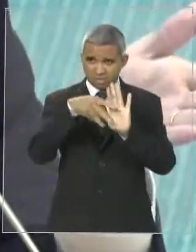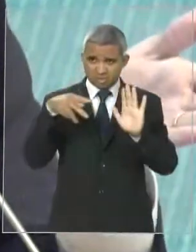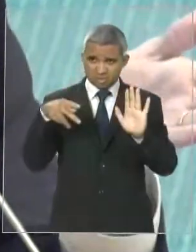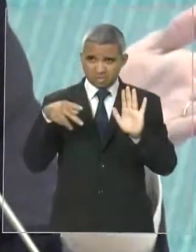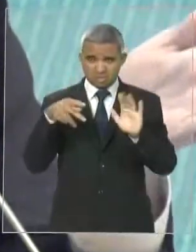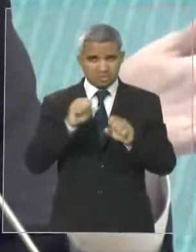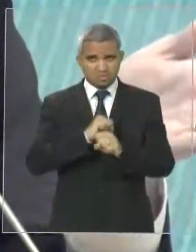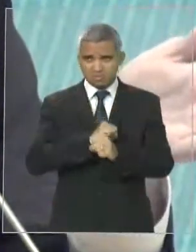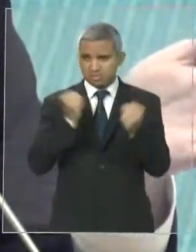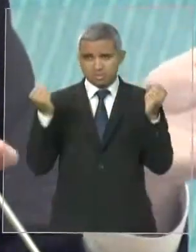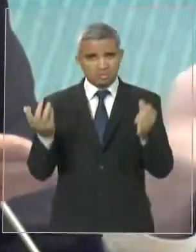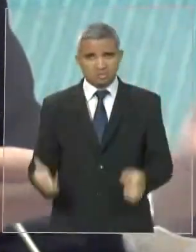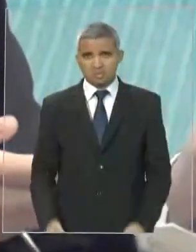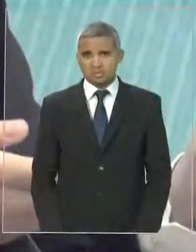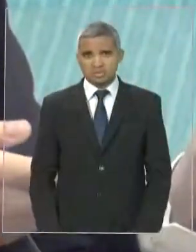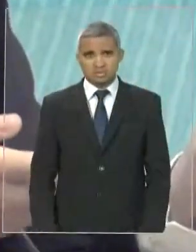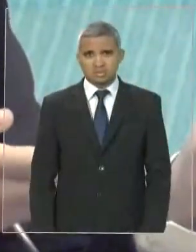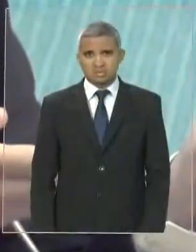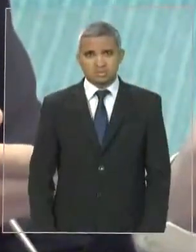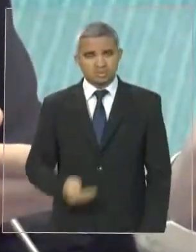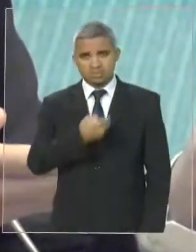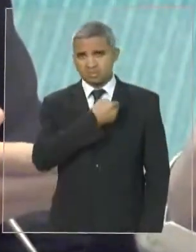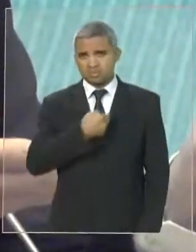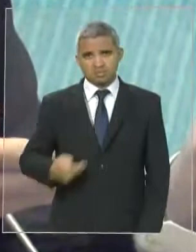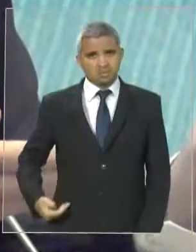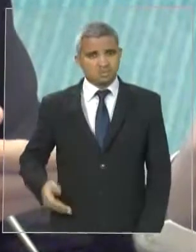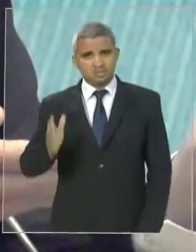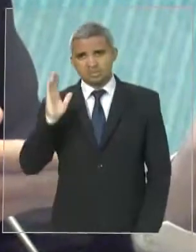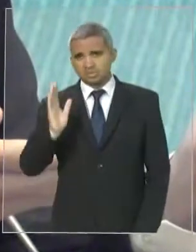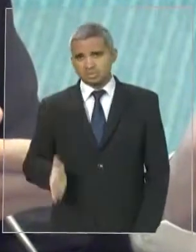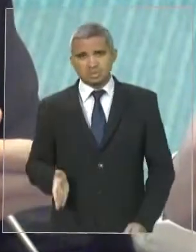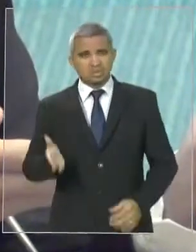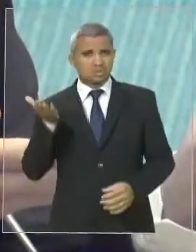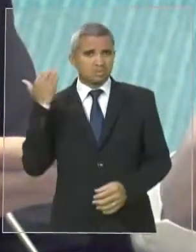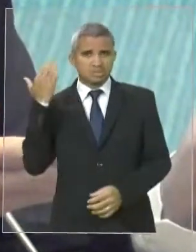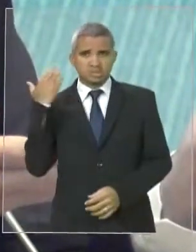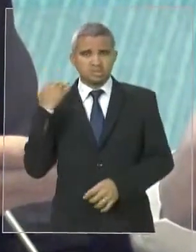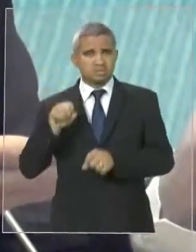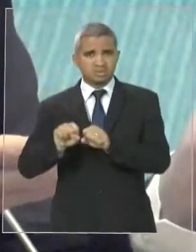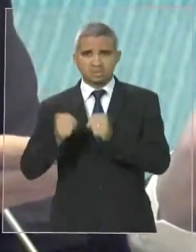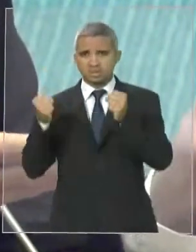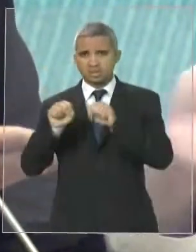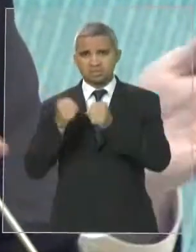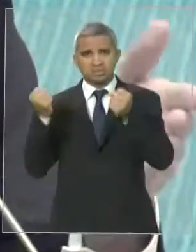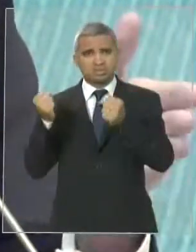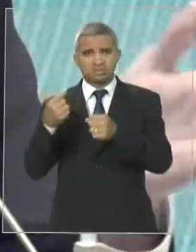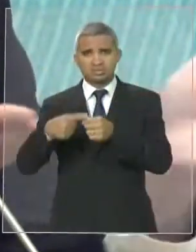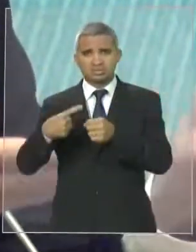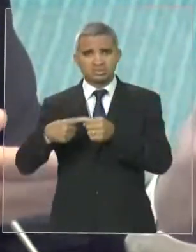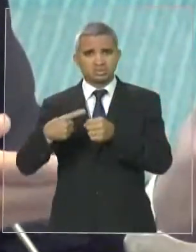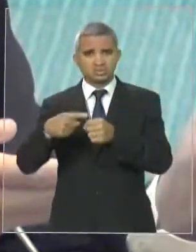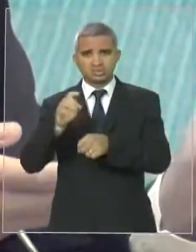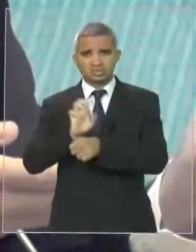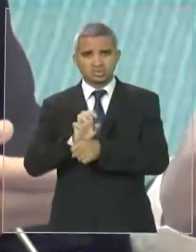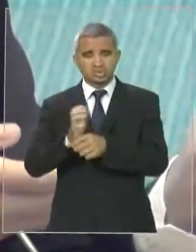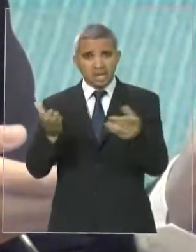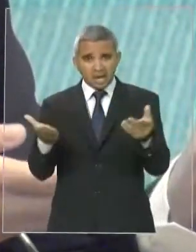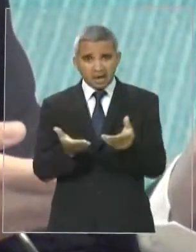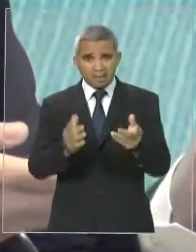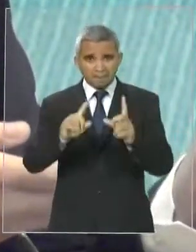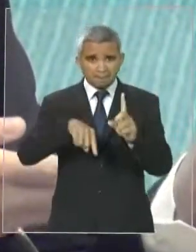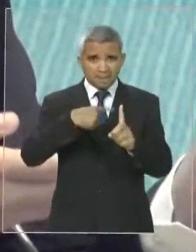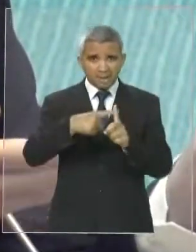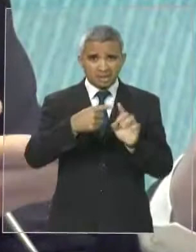Já basta o que o governador já fez, essa quebradeira toda no interior do estado do Maranhão, e agora ainda cria-se essa